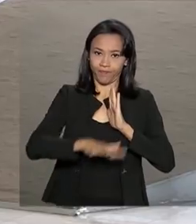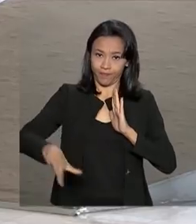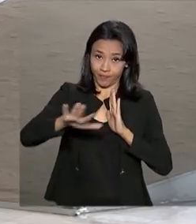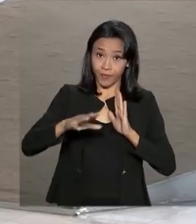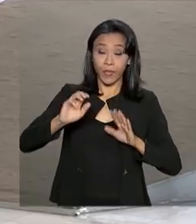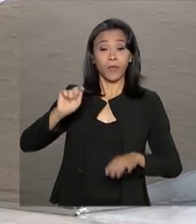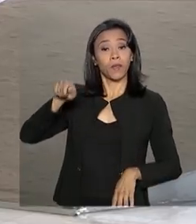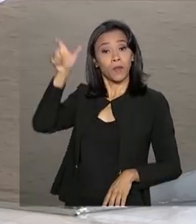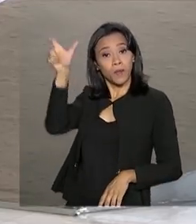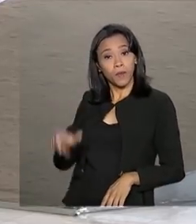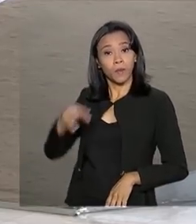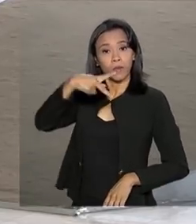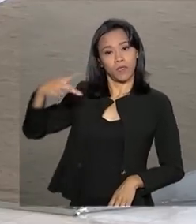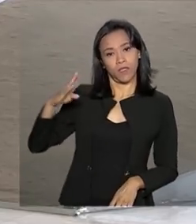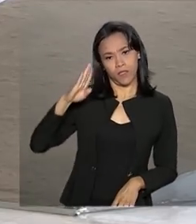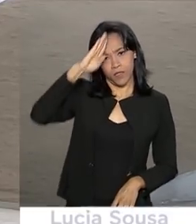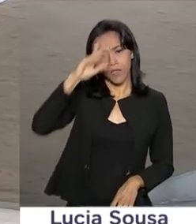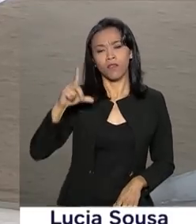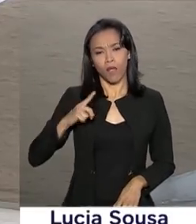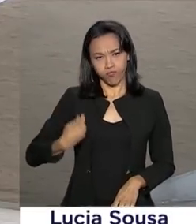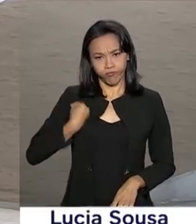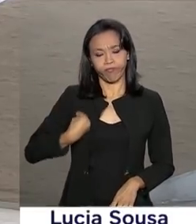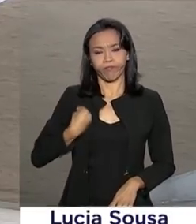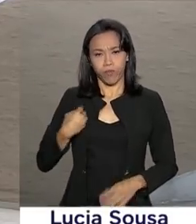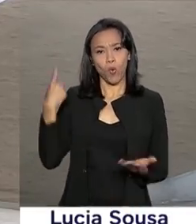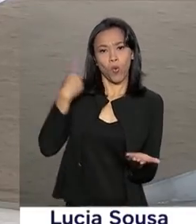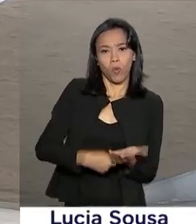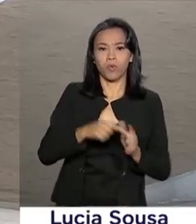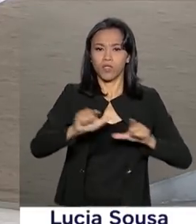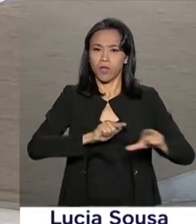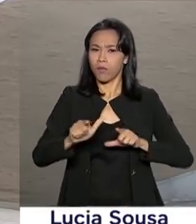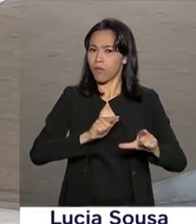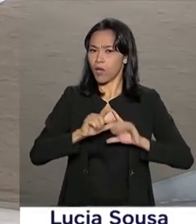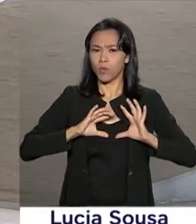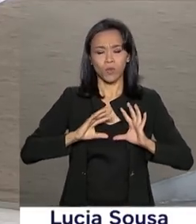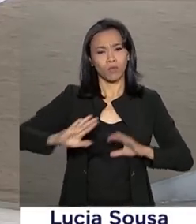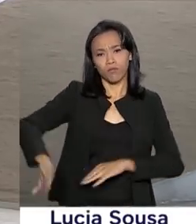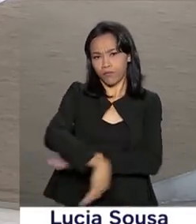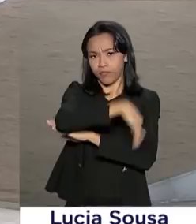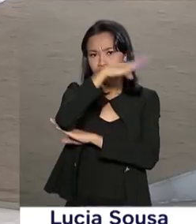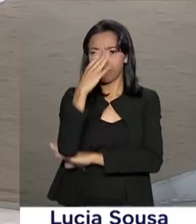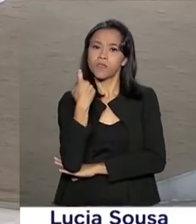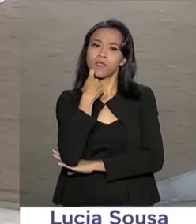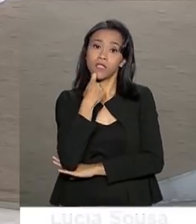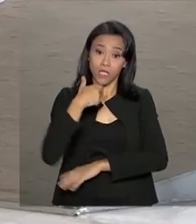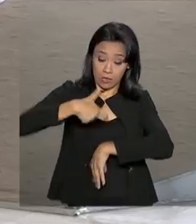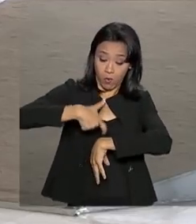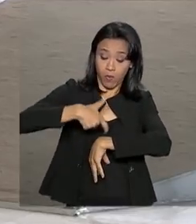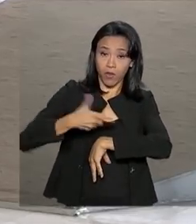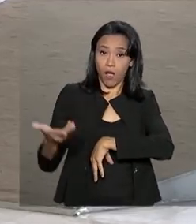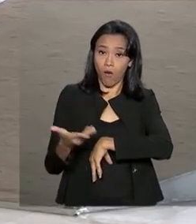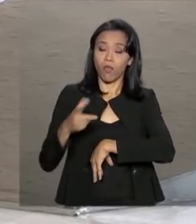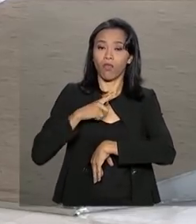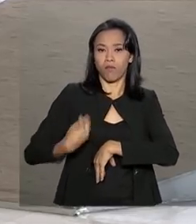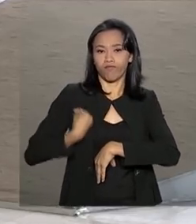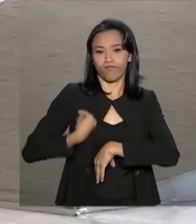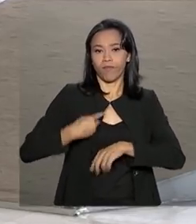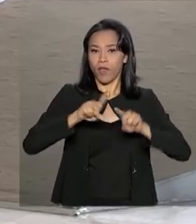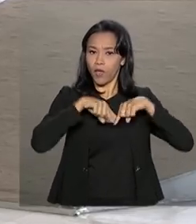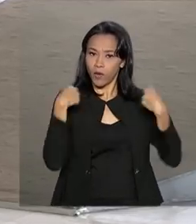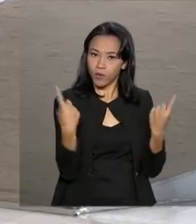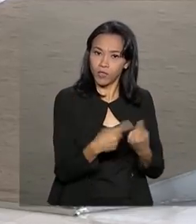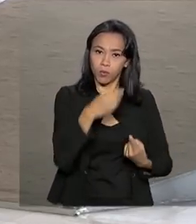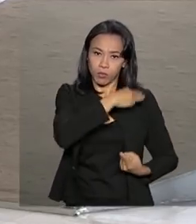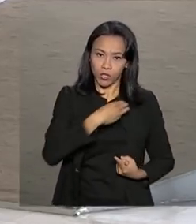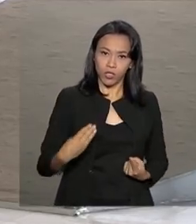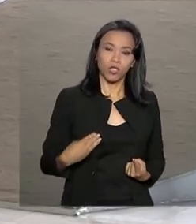Bolsonaro cumpre a agenda durante toda essa sexta-feira. Neste momento, ele está reunido com os ministros Onyx Lorenzoni,